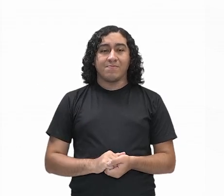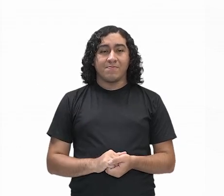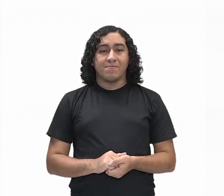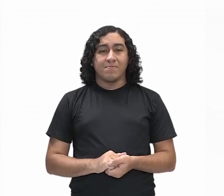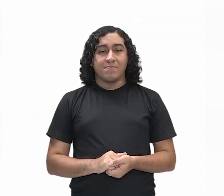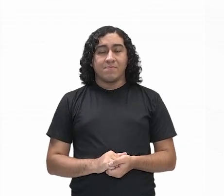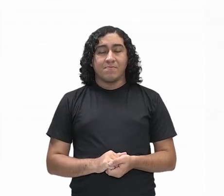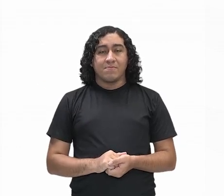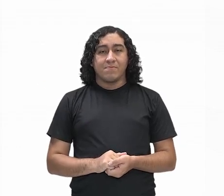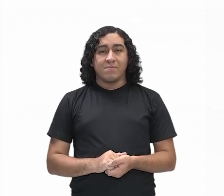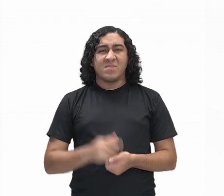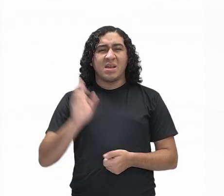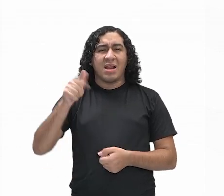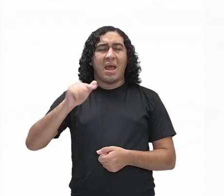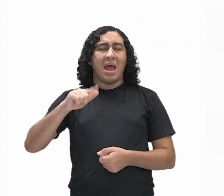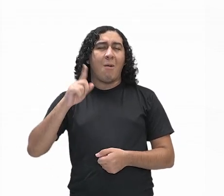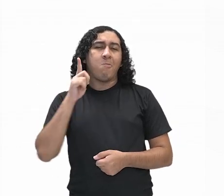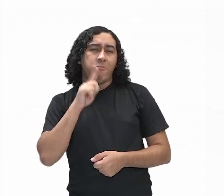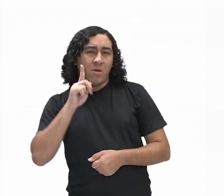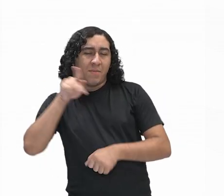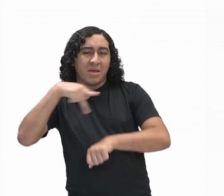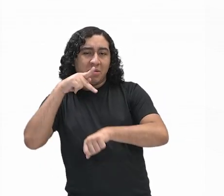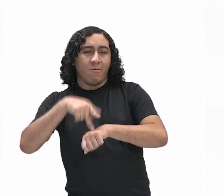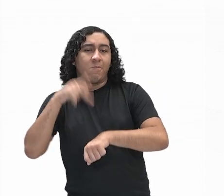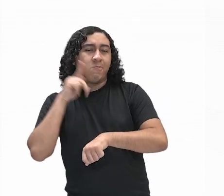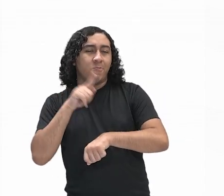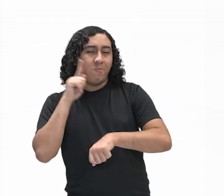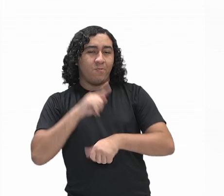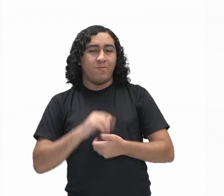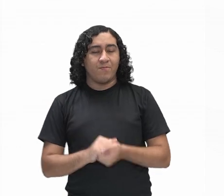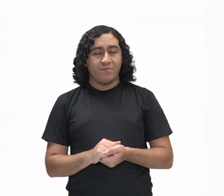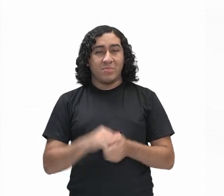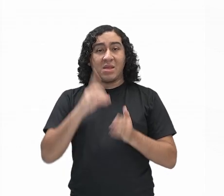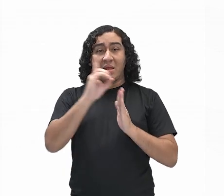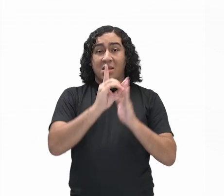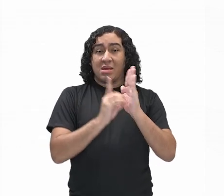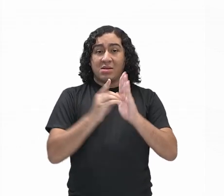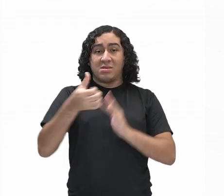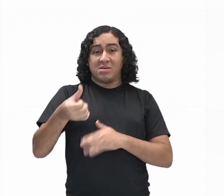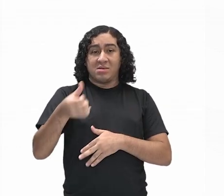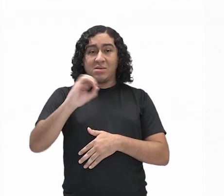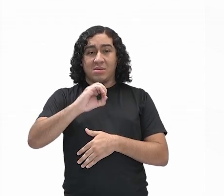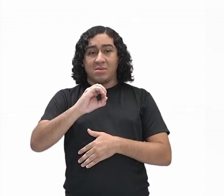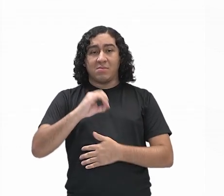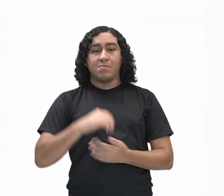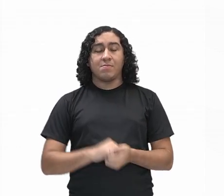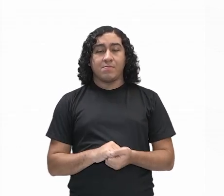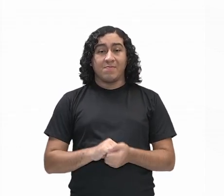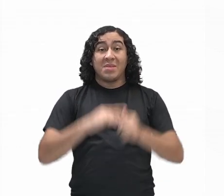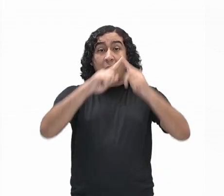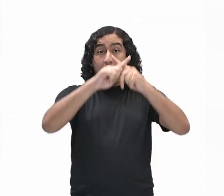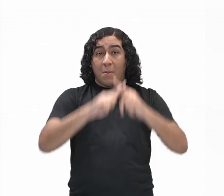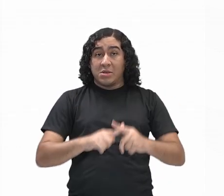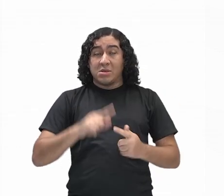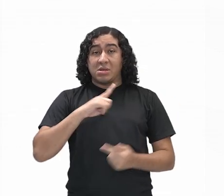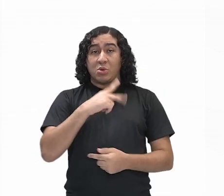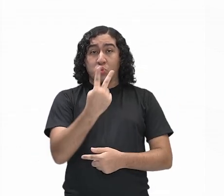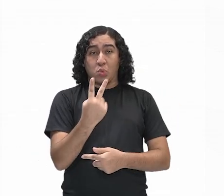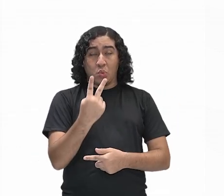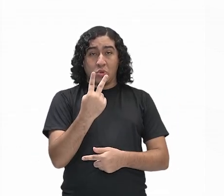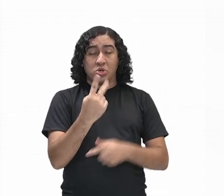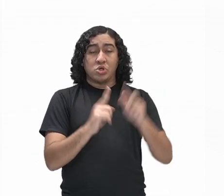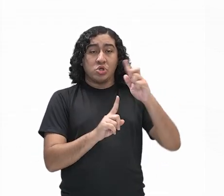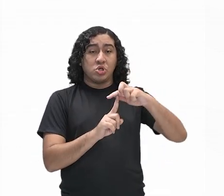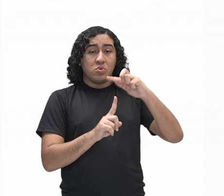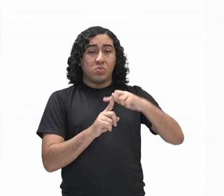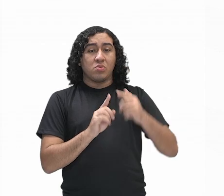na Califórnia, Estados Unidos, nos anos 60. Nas competições só existem duas